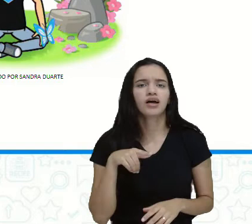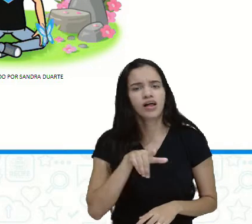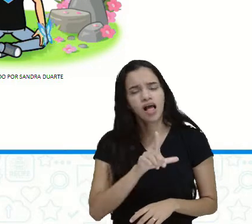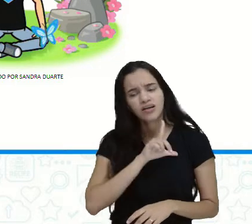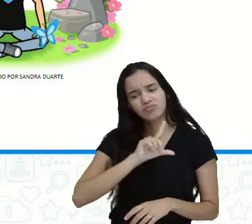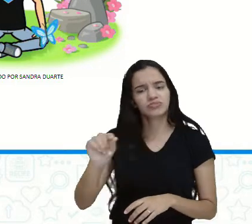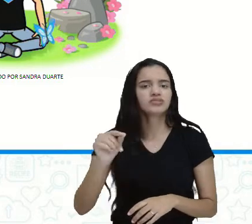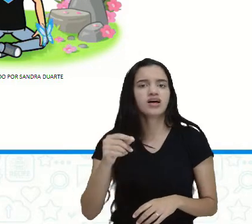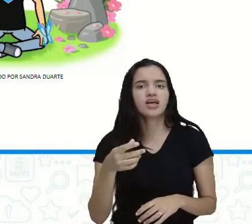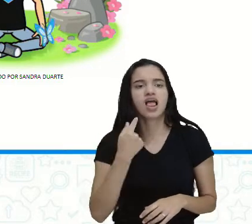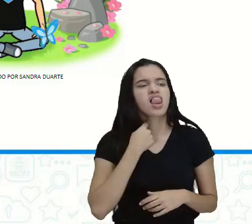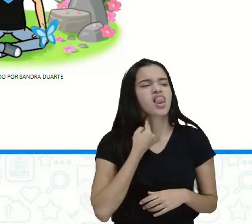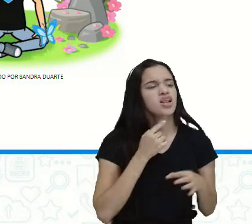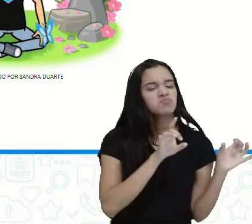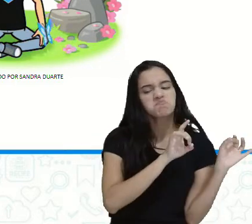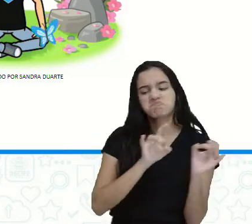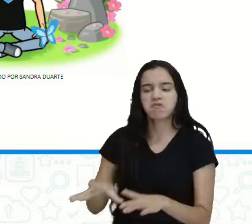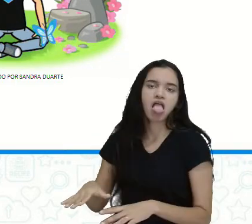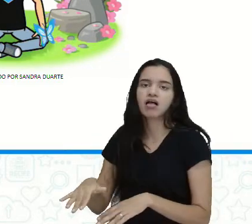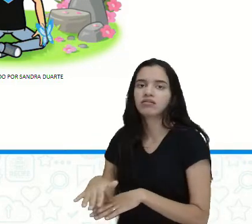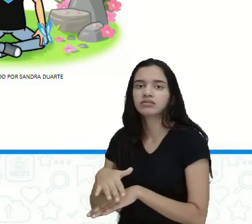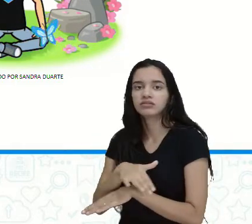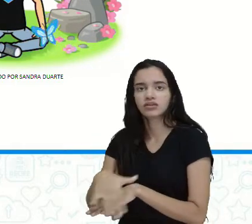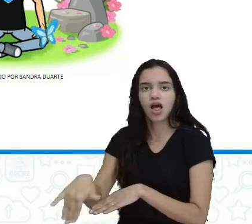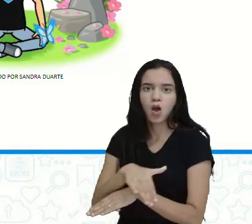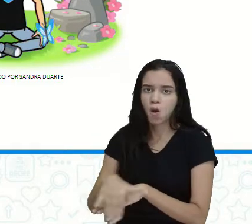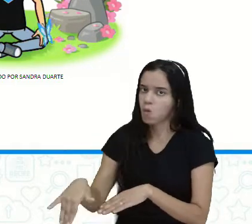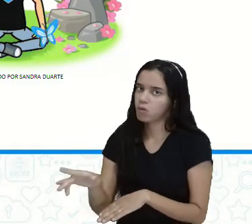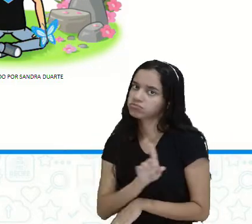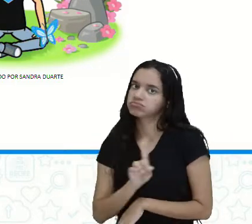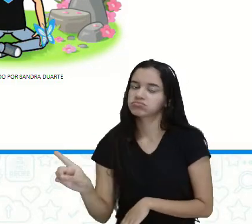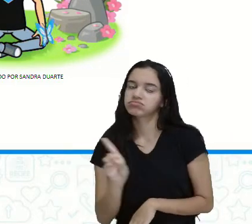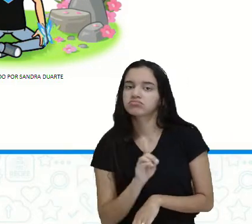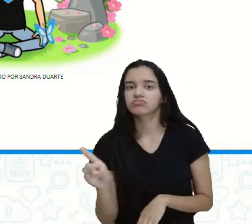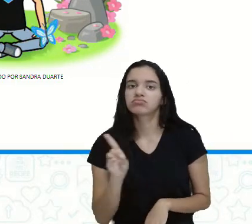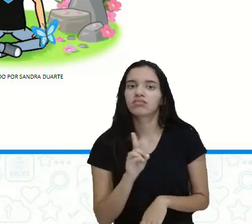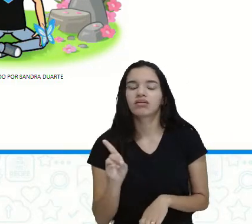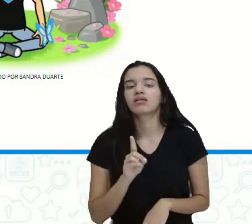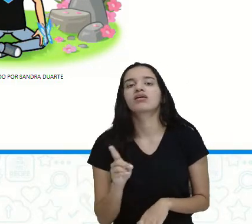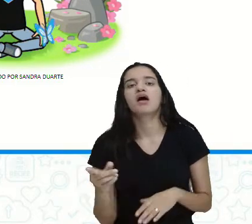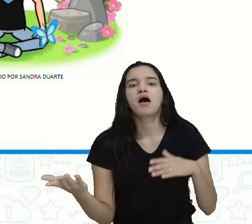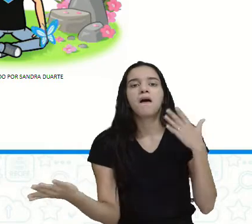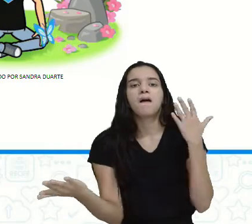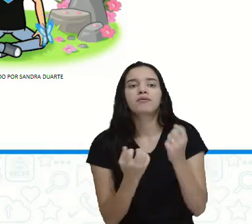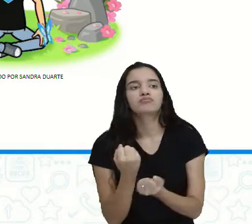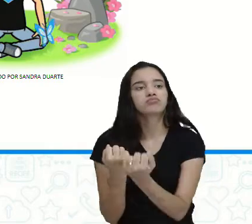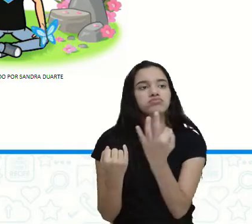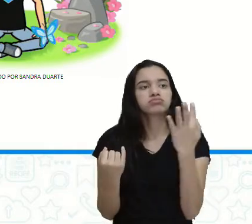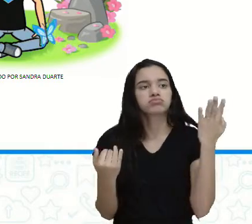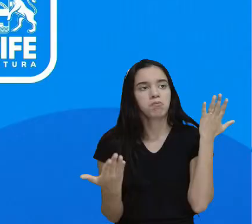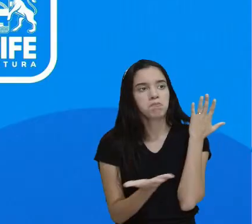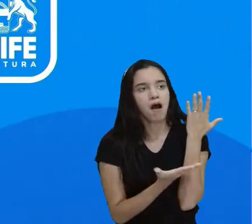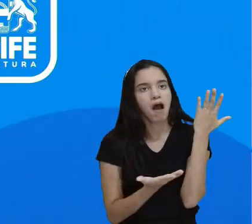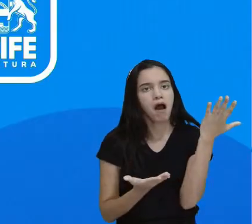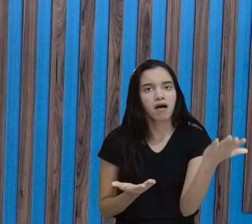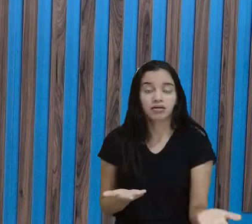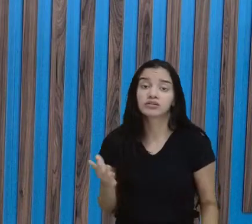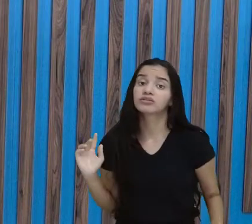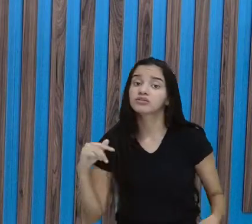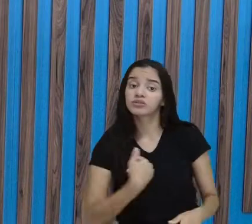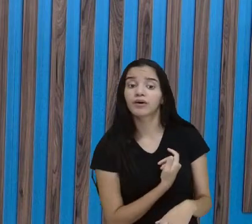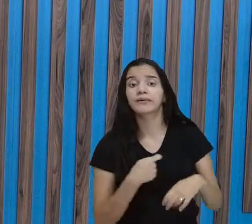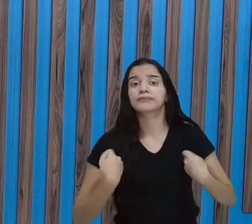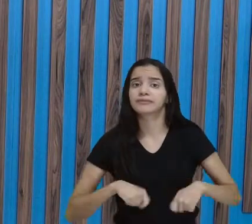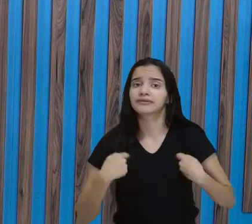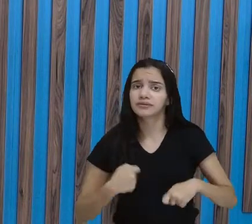sair jogando lixo no chão, né? Nada de sair destruindo árvores à torta e à direita, não. Nós precisamos